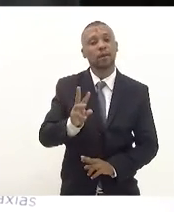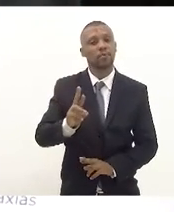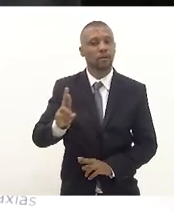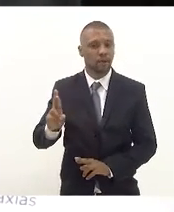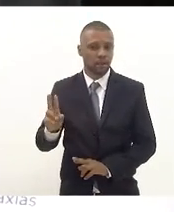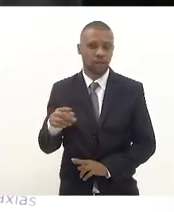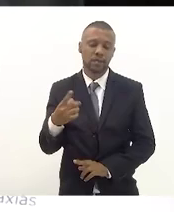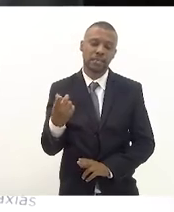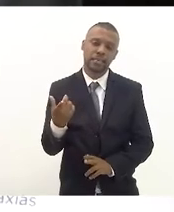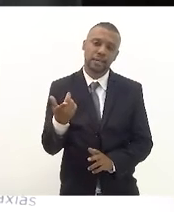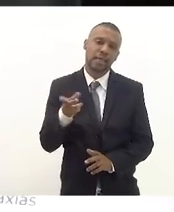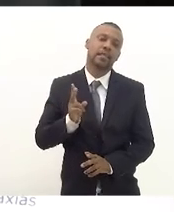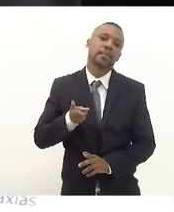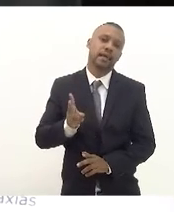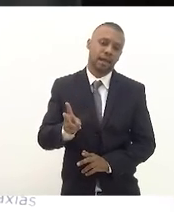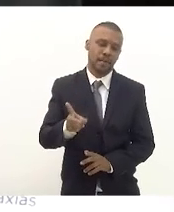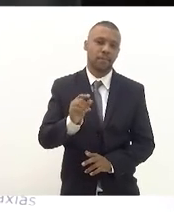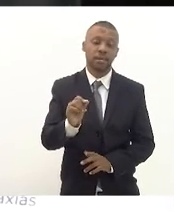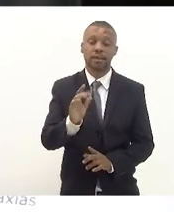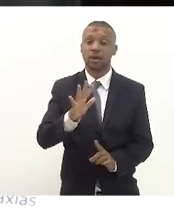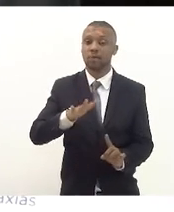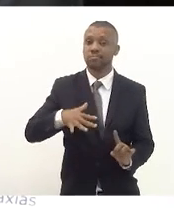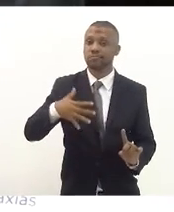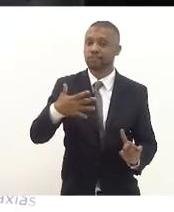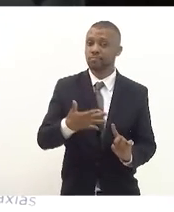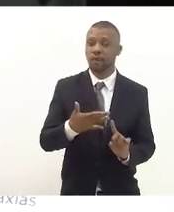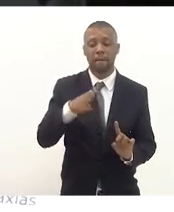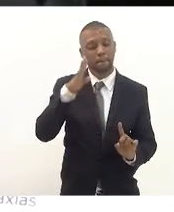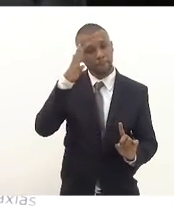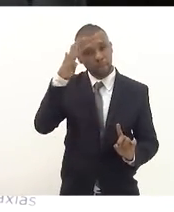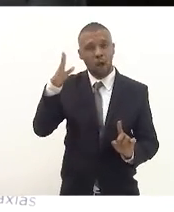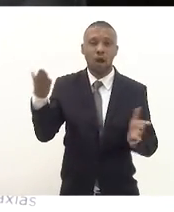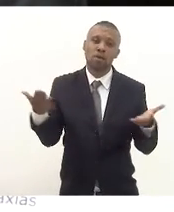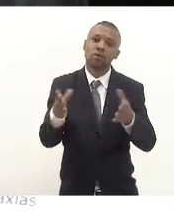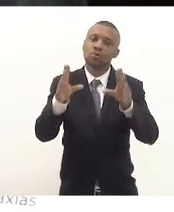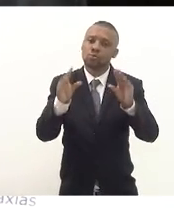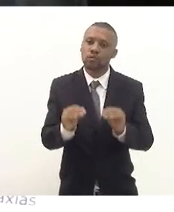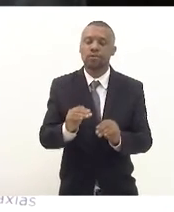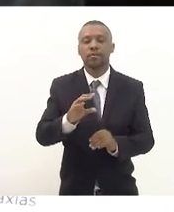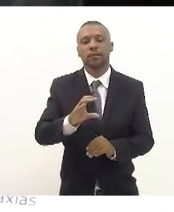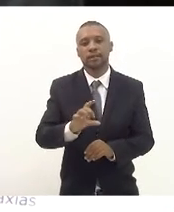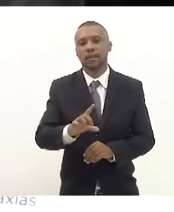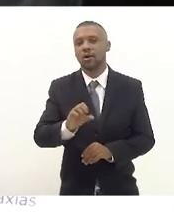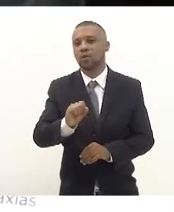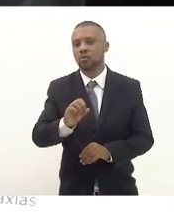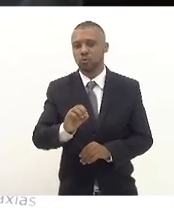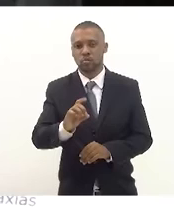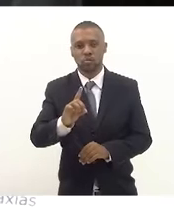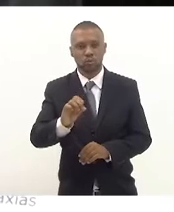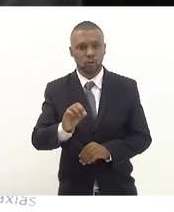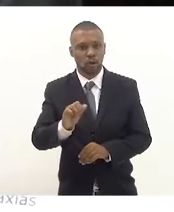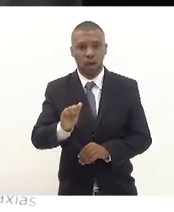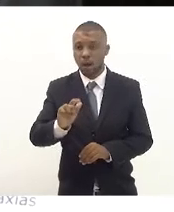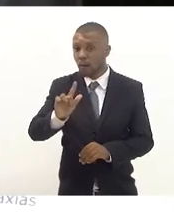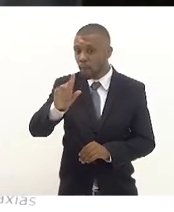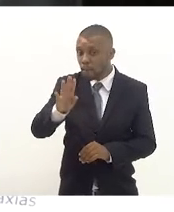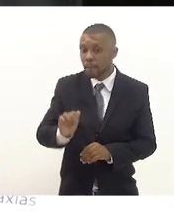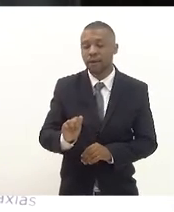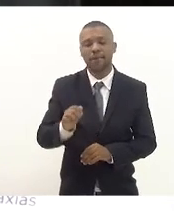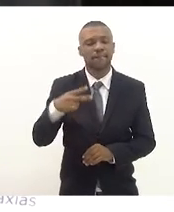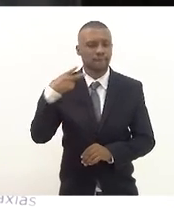sem dúvida alguma né o grande homenageado desta noite Celso do Alva Vereador presidente da